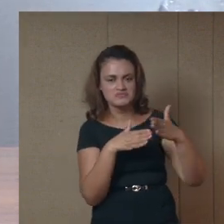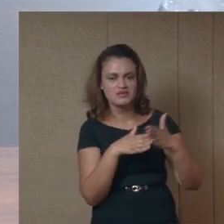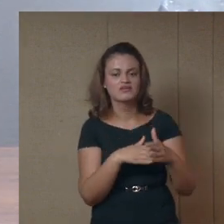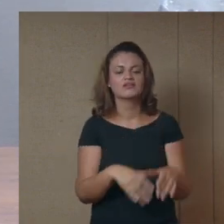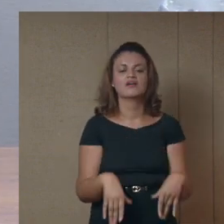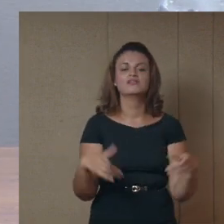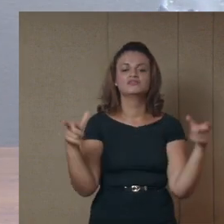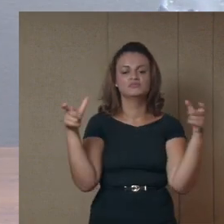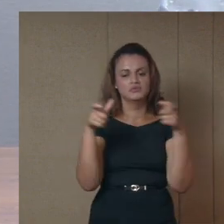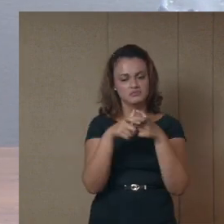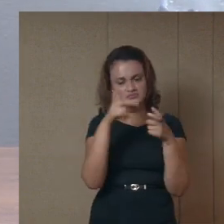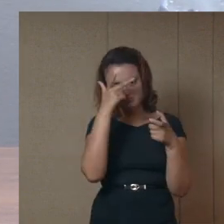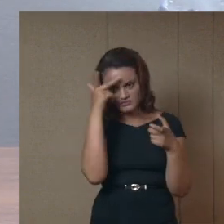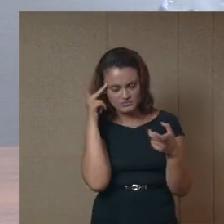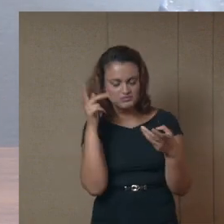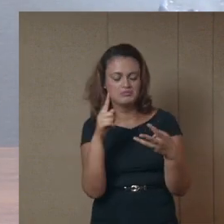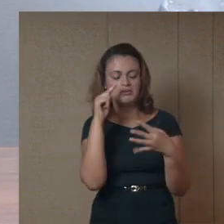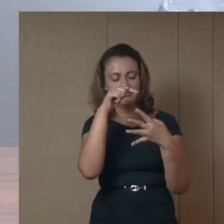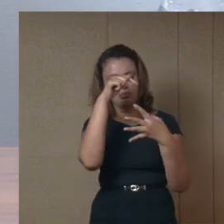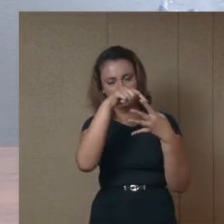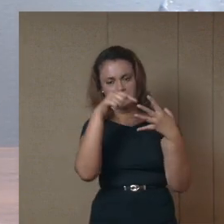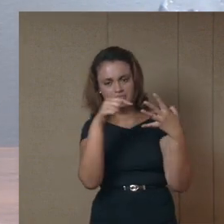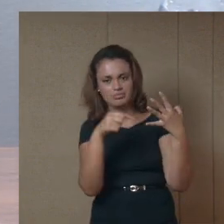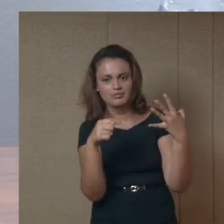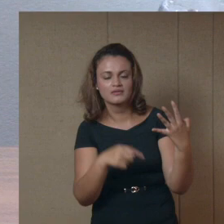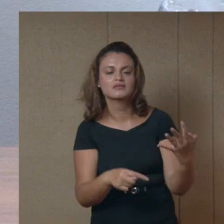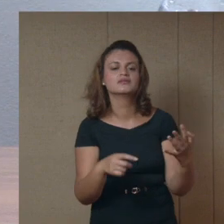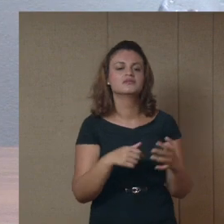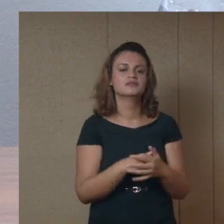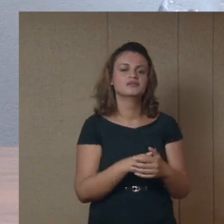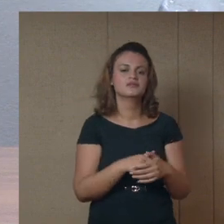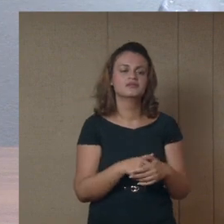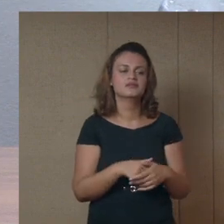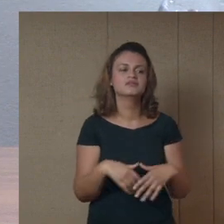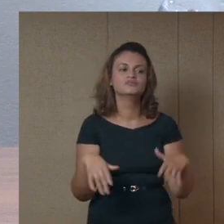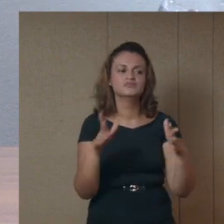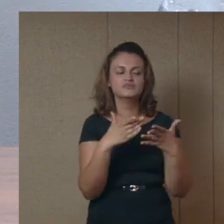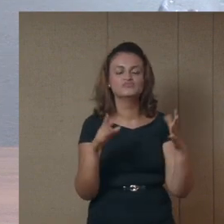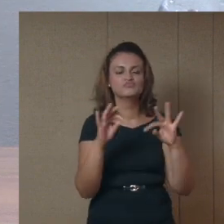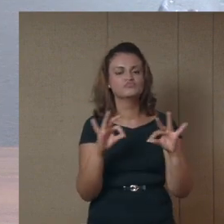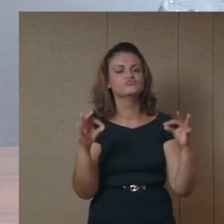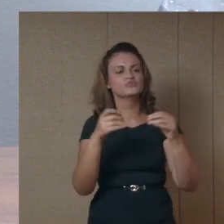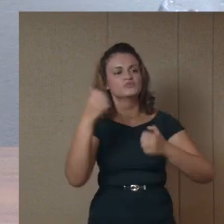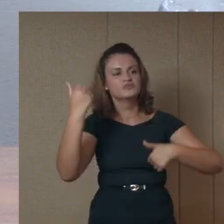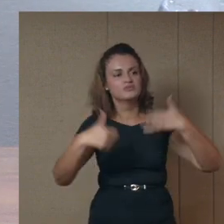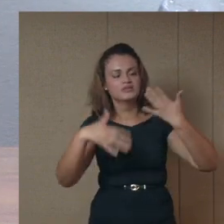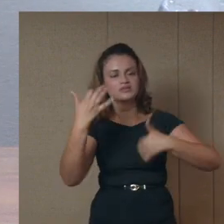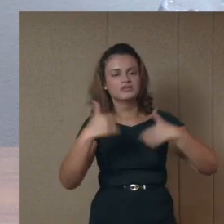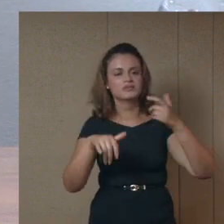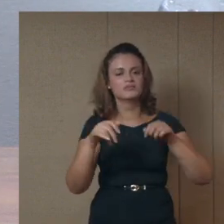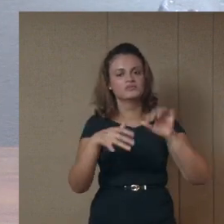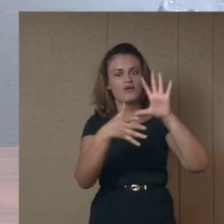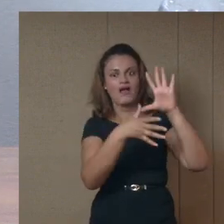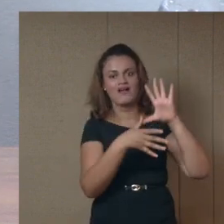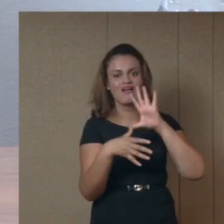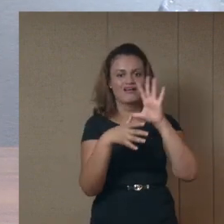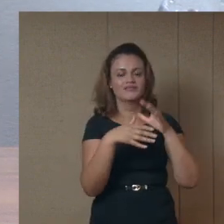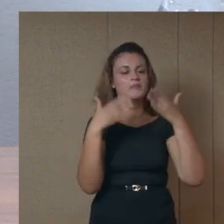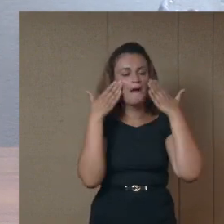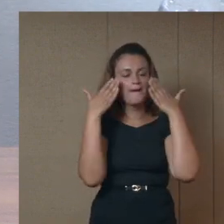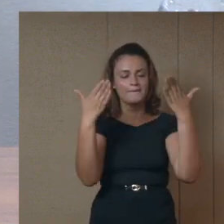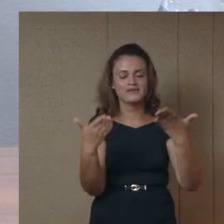redução da população nesses locais isso foi mostrado de uma maneira muito gráfica uma